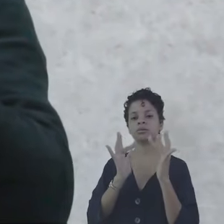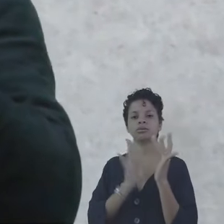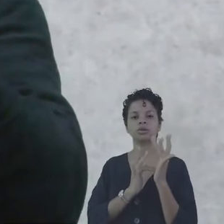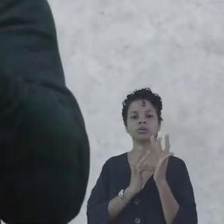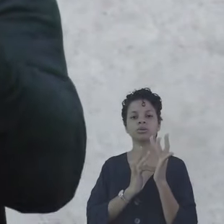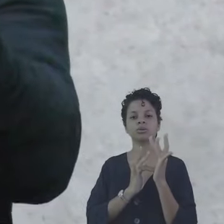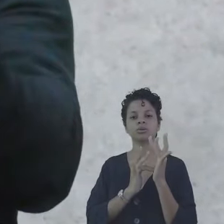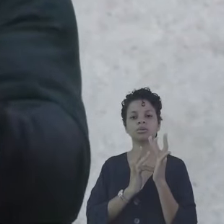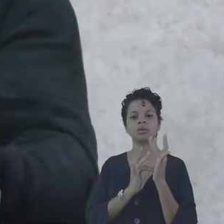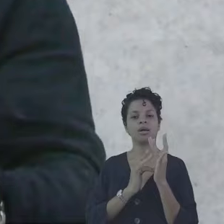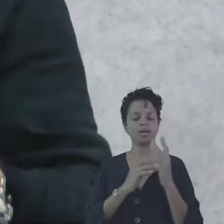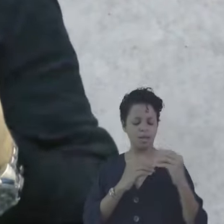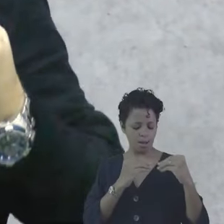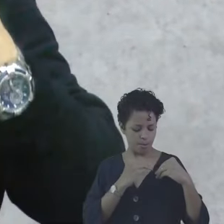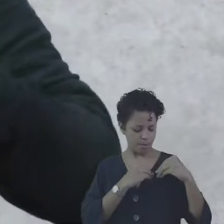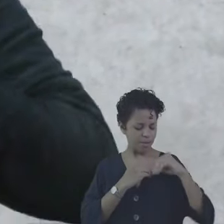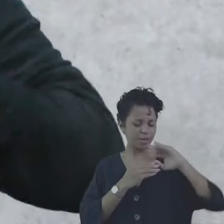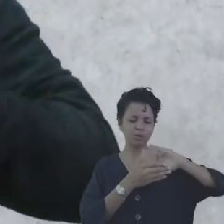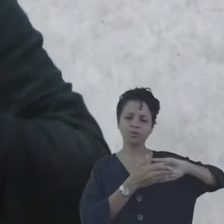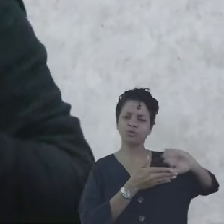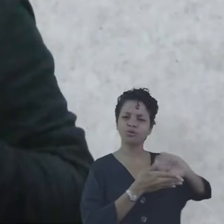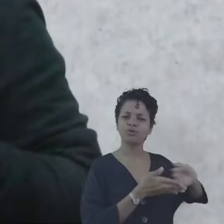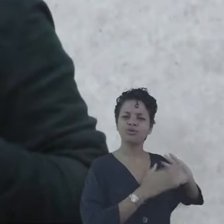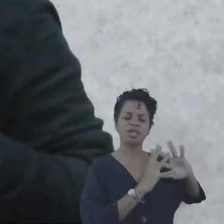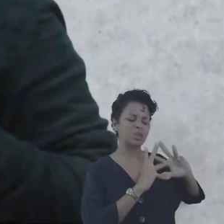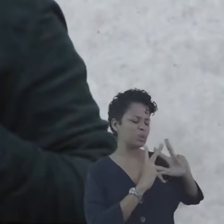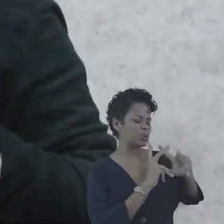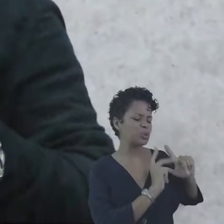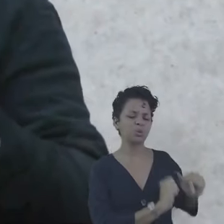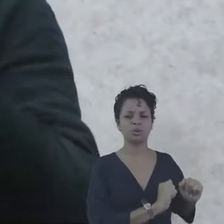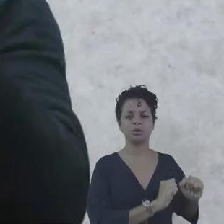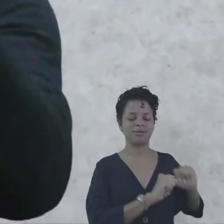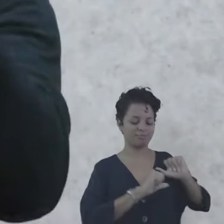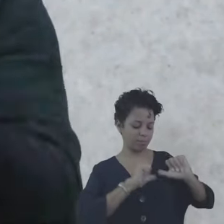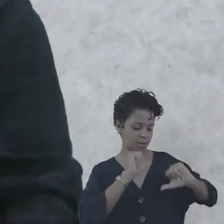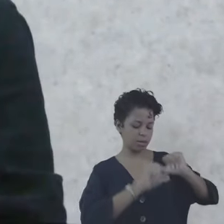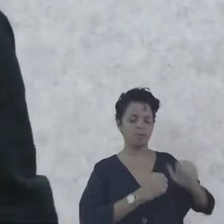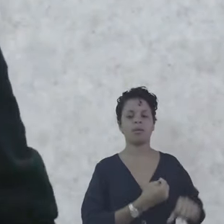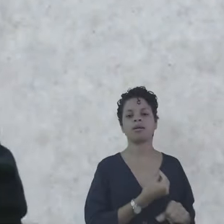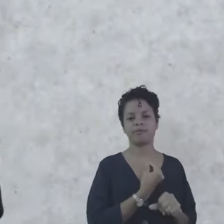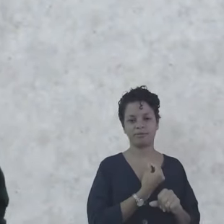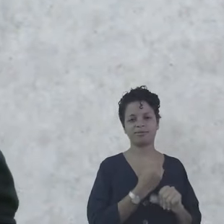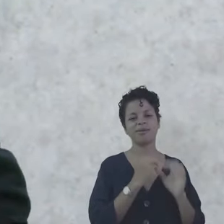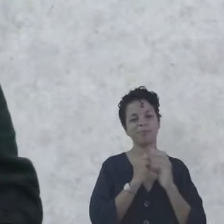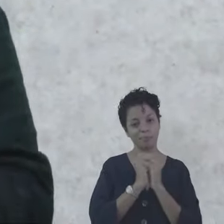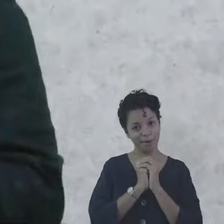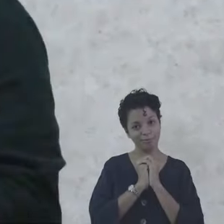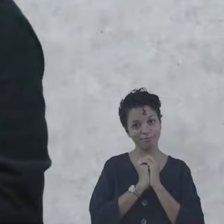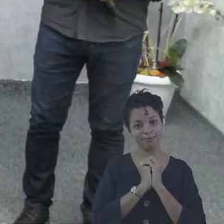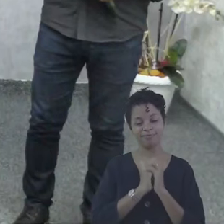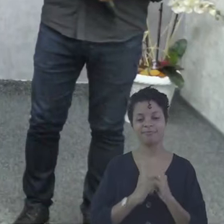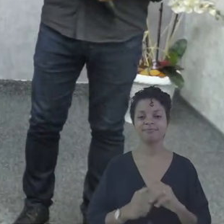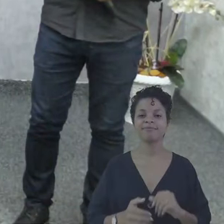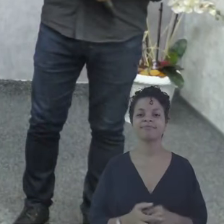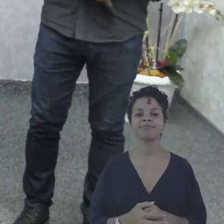Cristo possa purificar o seu coração e o meu coração, para que possamos ser transformados por Ele. Amém?